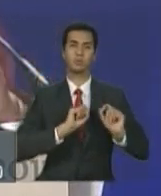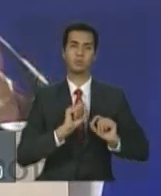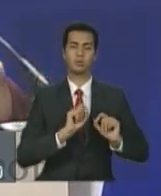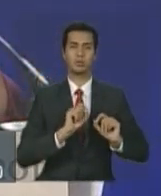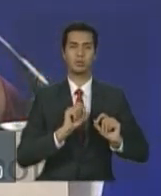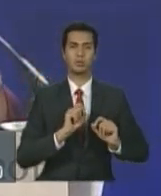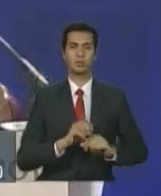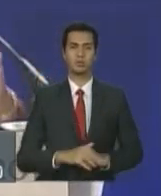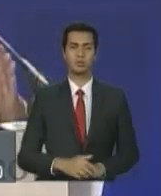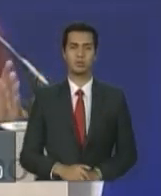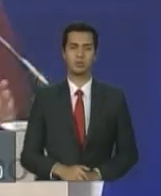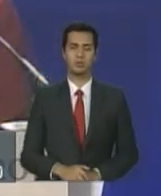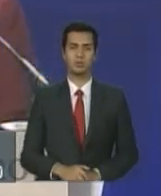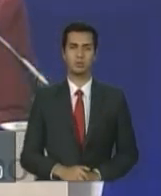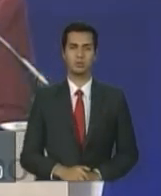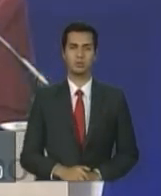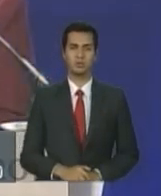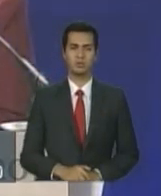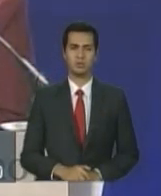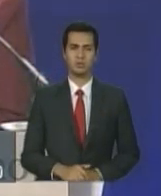nossa, vamos dizer assim,